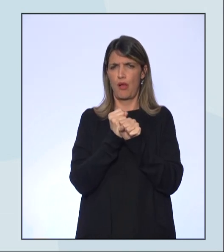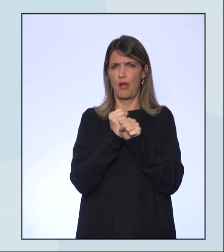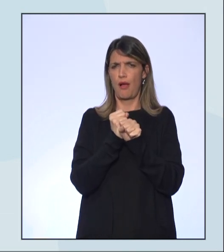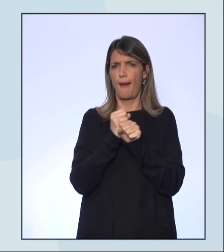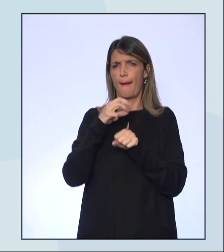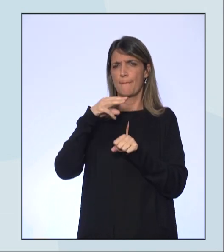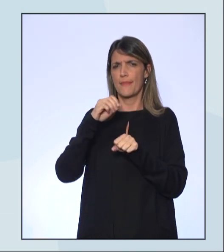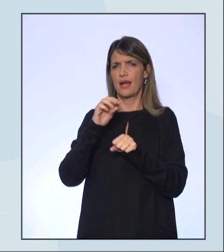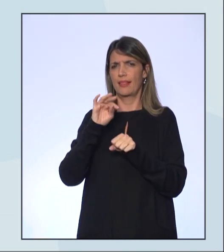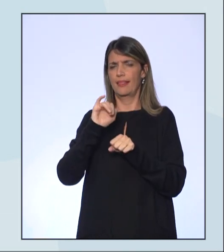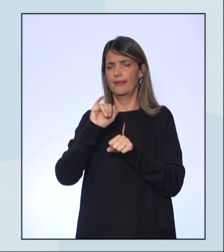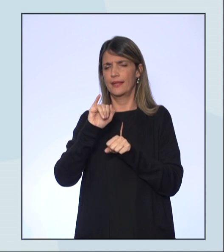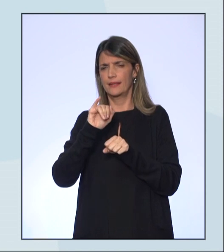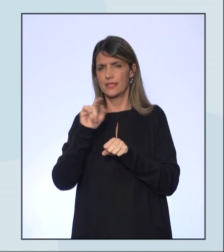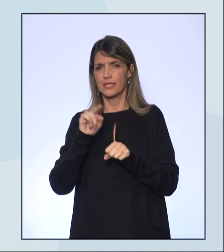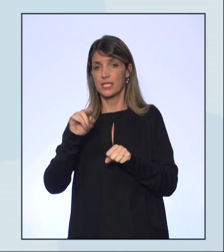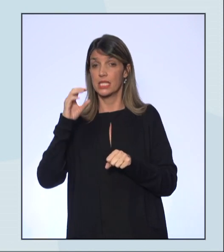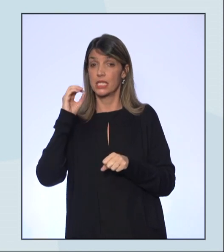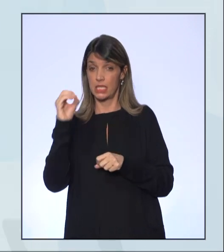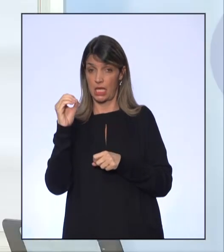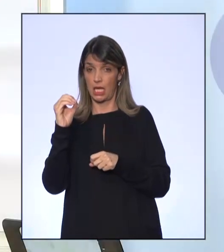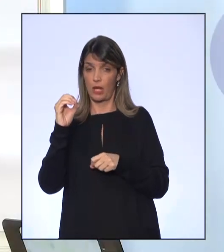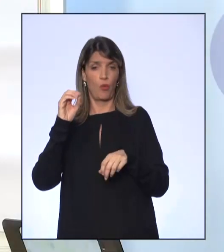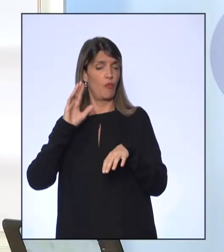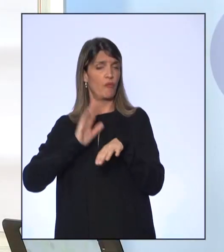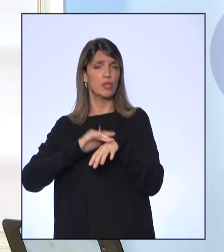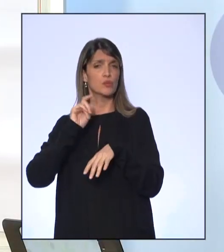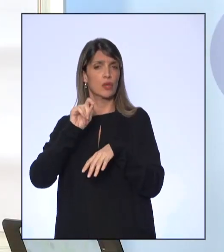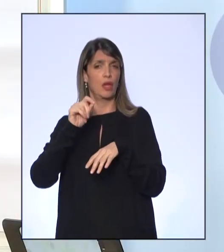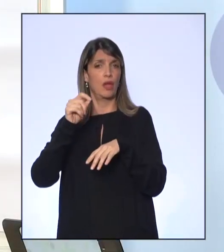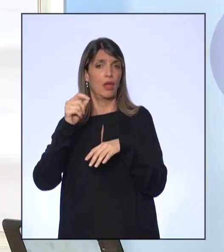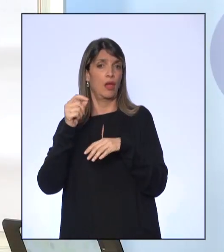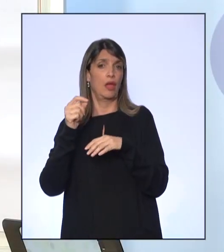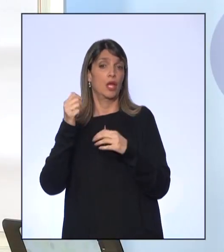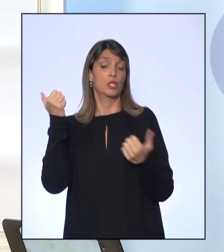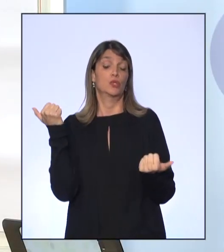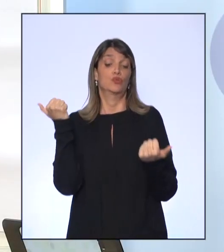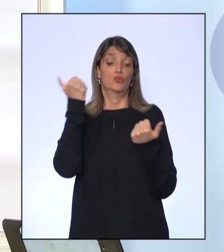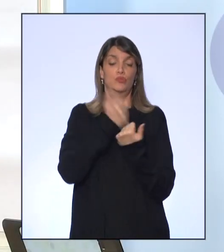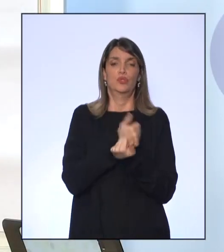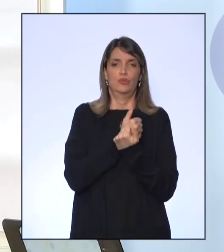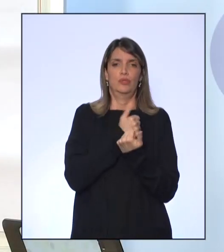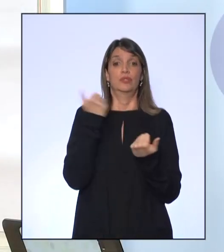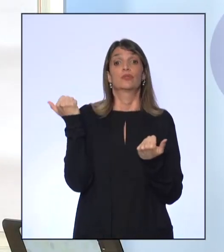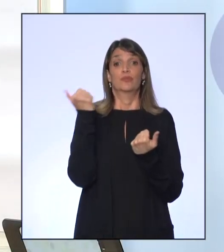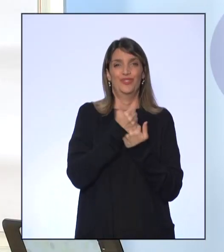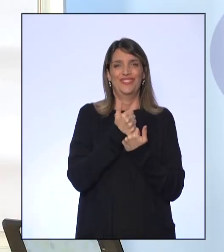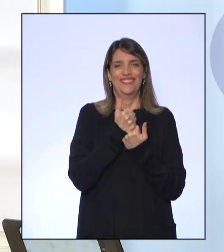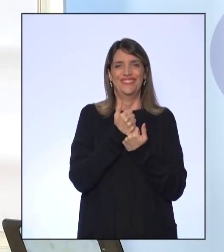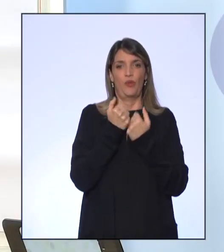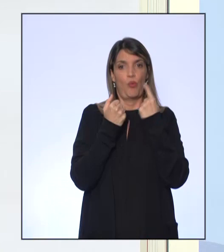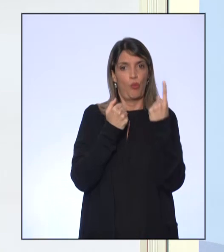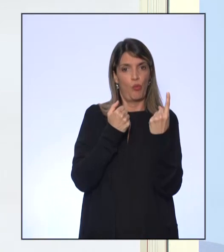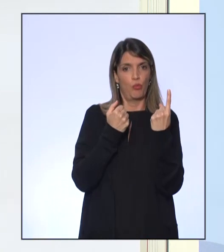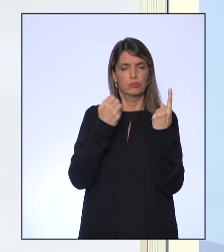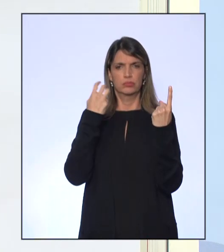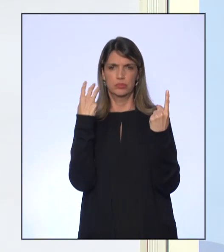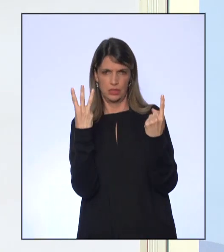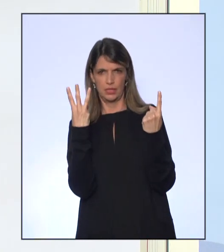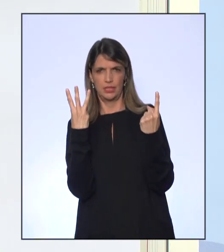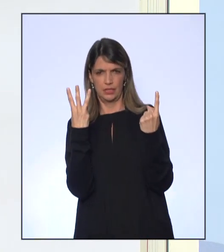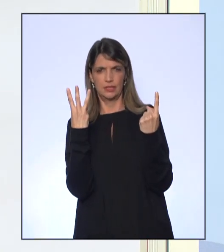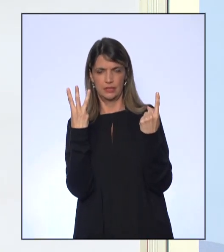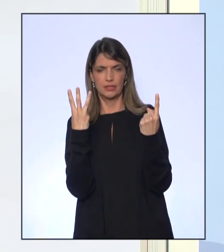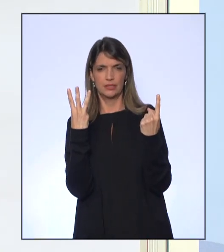determinante zero. O que eu fiz aí para vocês? Eu substituí os termos. Então, eu fiz 1 e 3, que é o meu primeiro par, né,